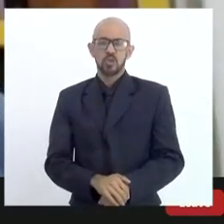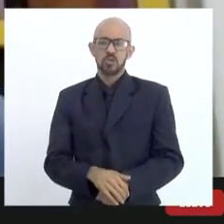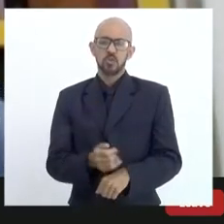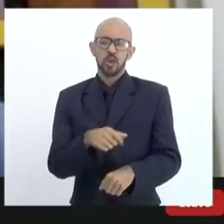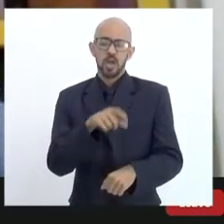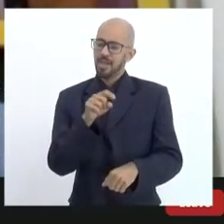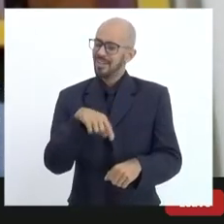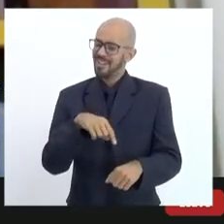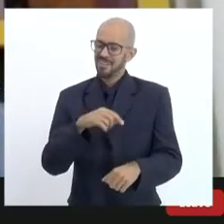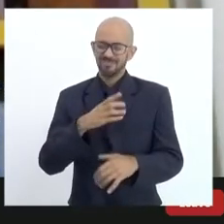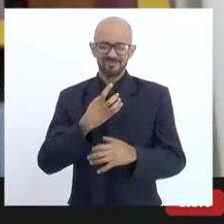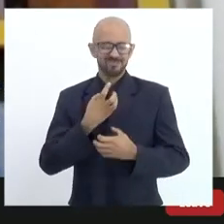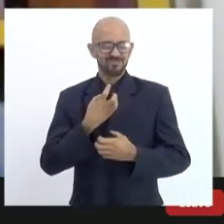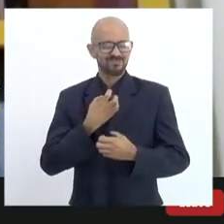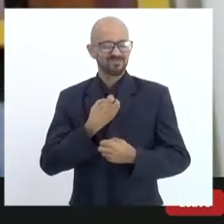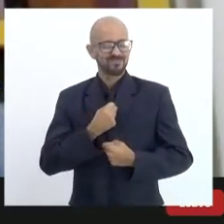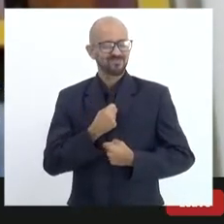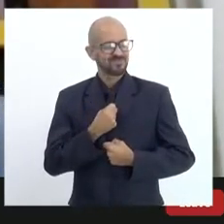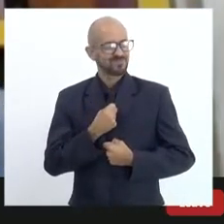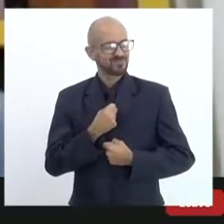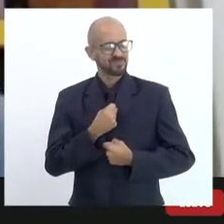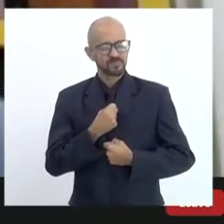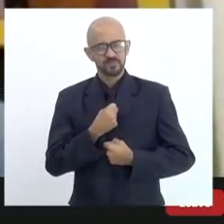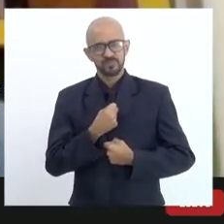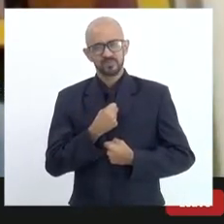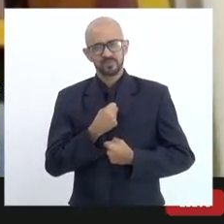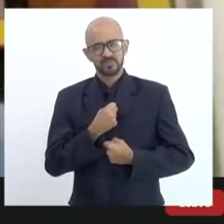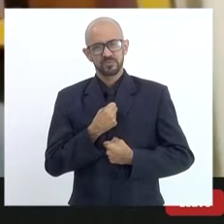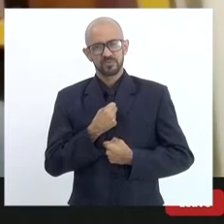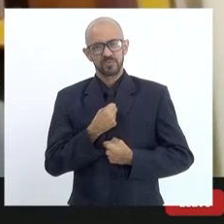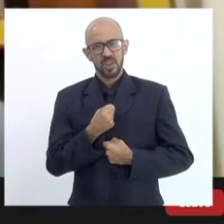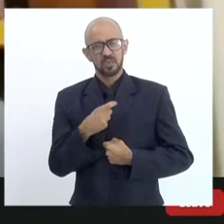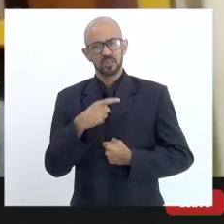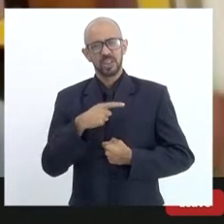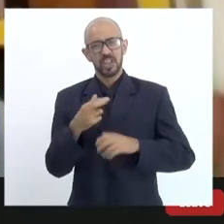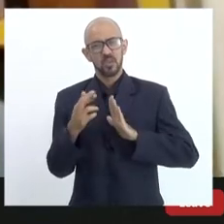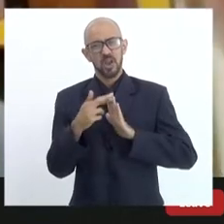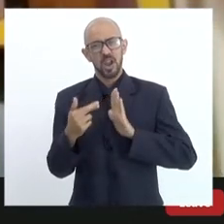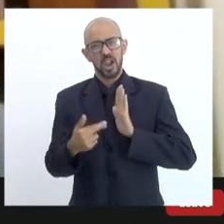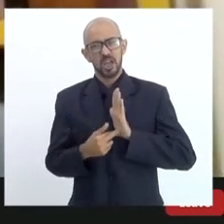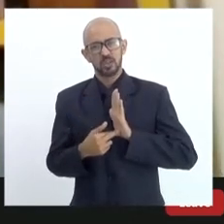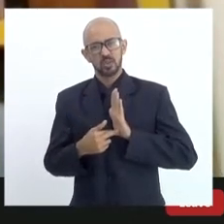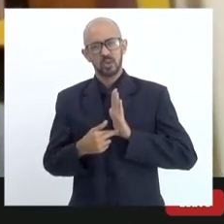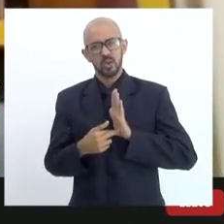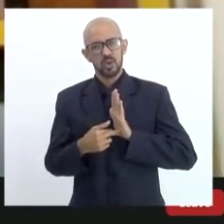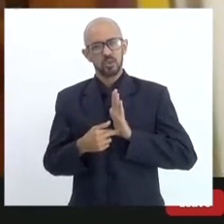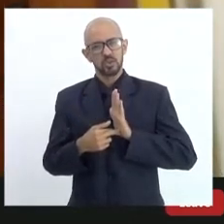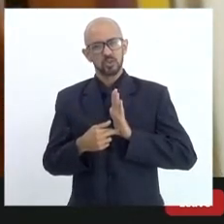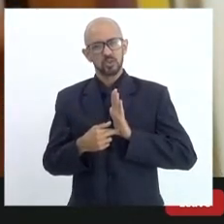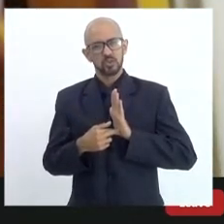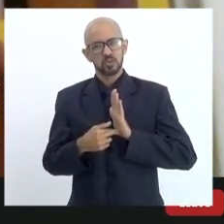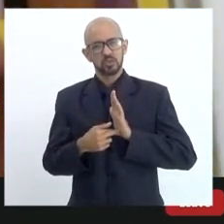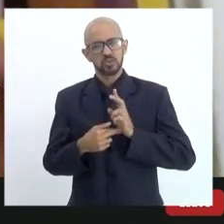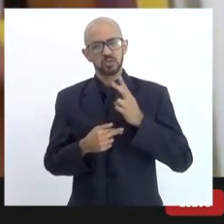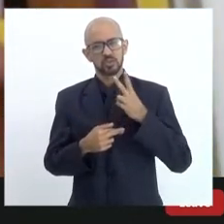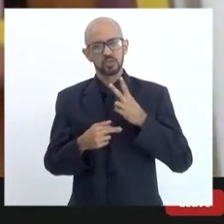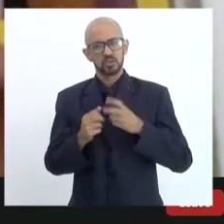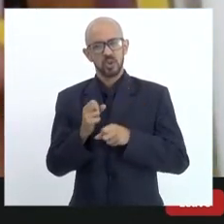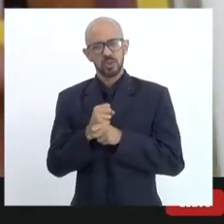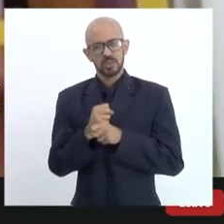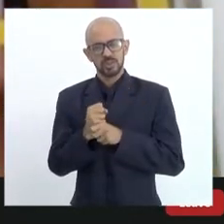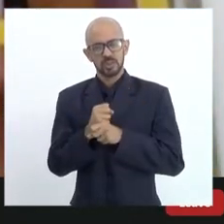É deprimente. Eu tenho um relatório, inclusive, de um biênio que só tem uma página.